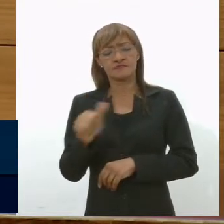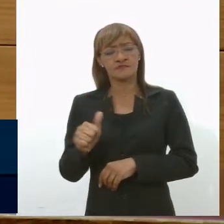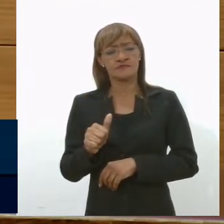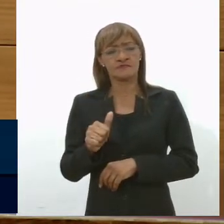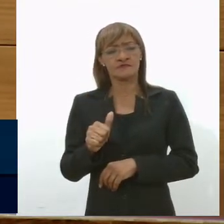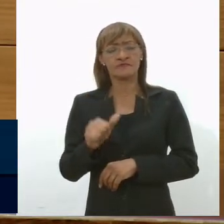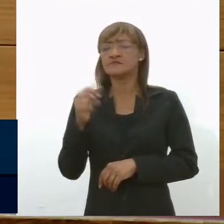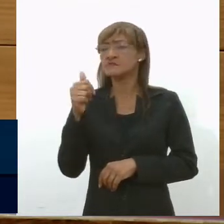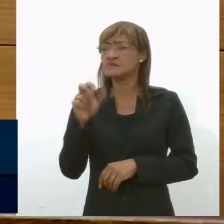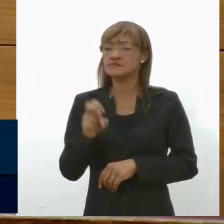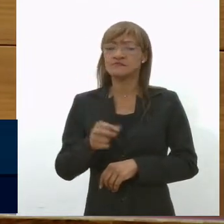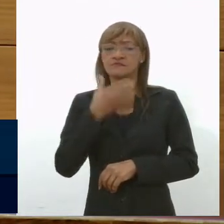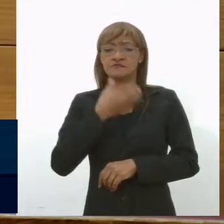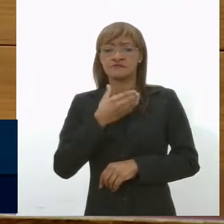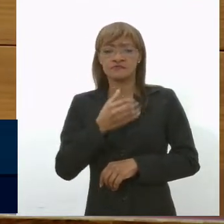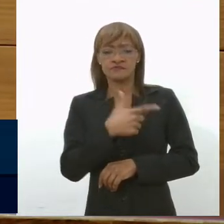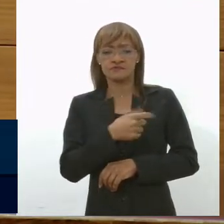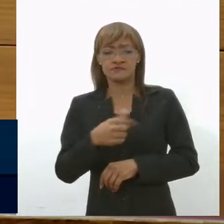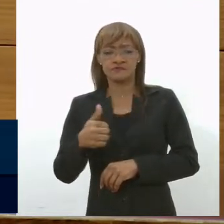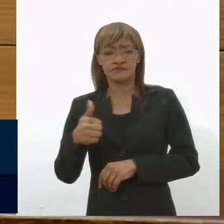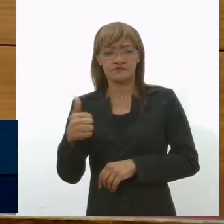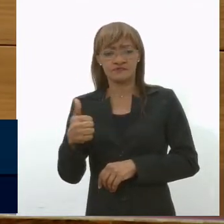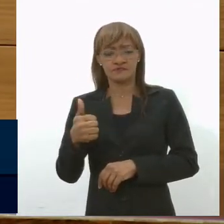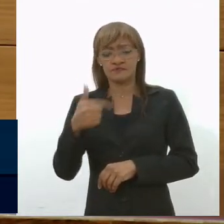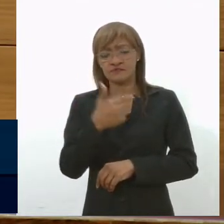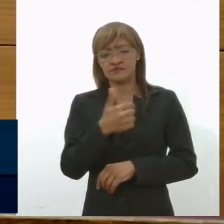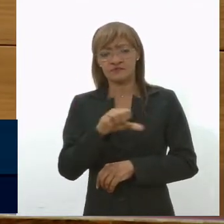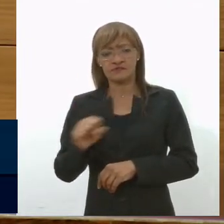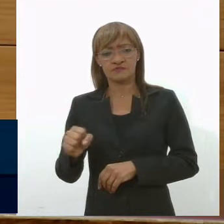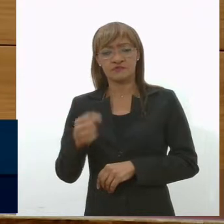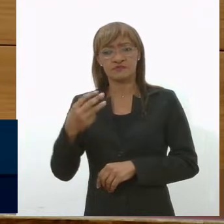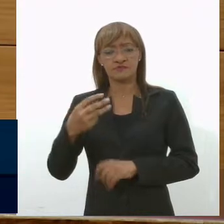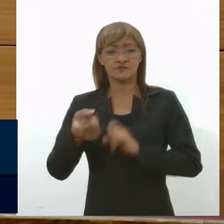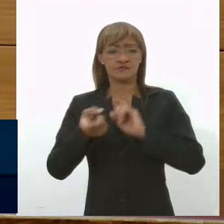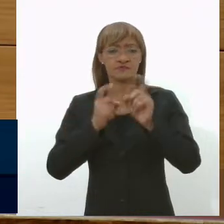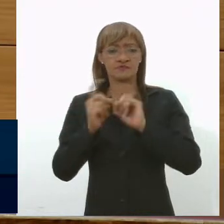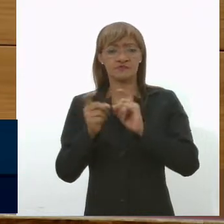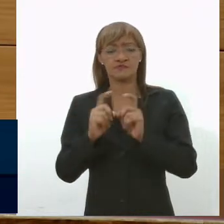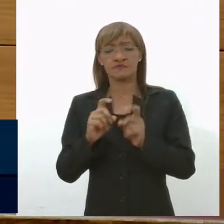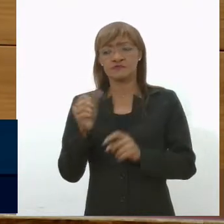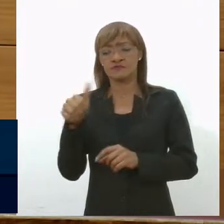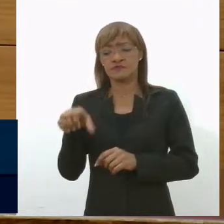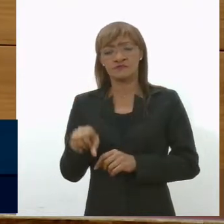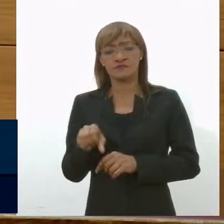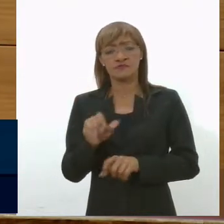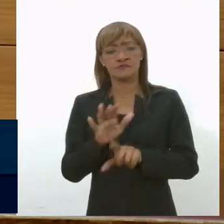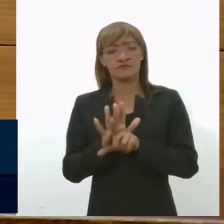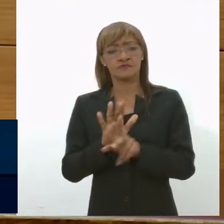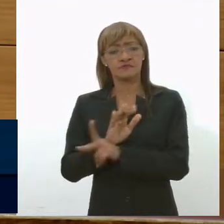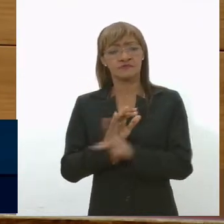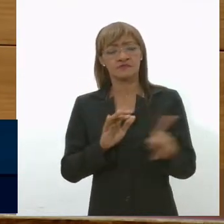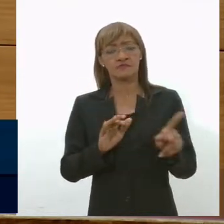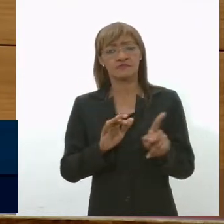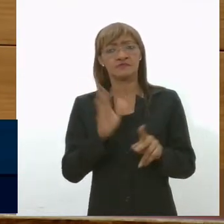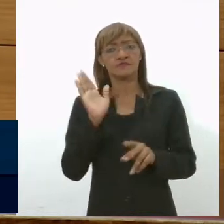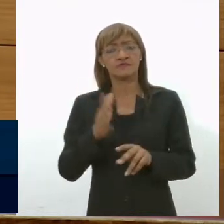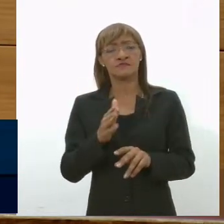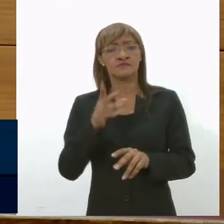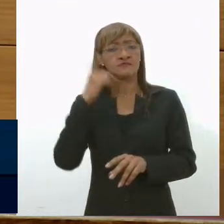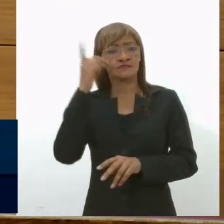2021. Segundo período, a terceira sessão legislativa da 19ª Legislatura, com a presidência do excelentíssimo senhor deputado Luciano